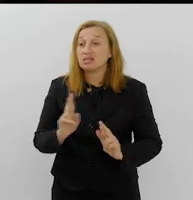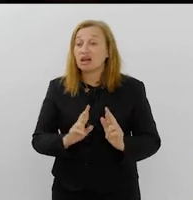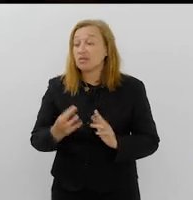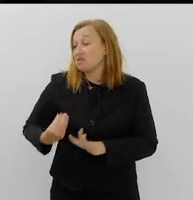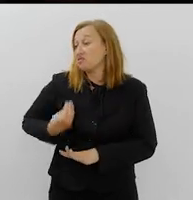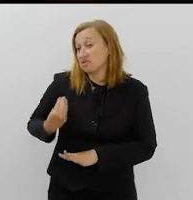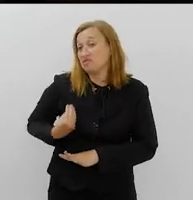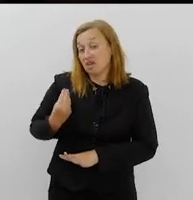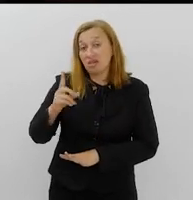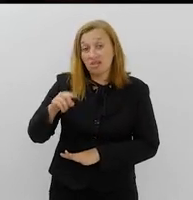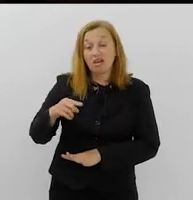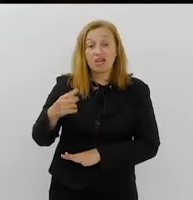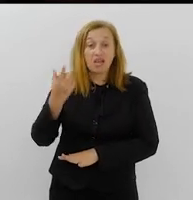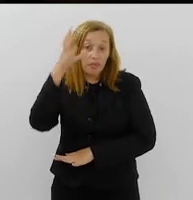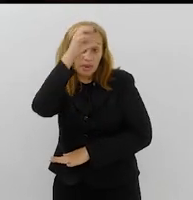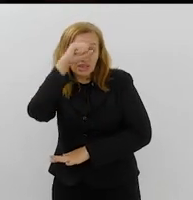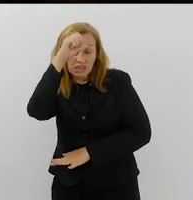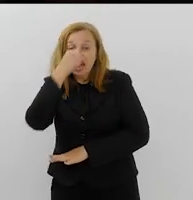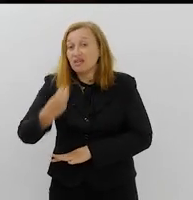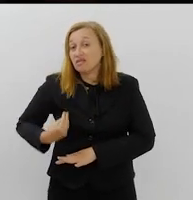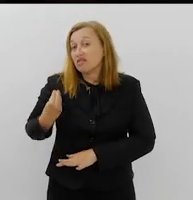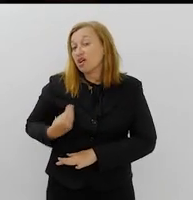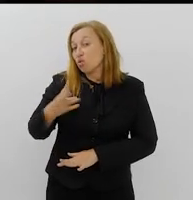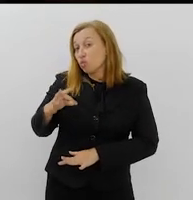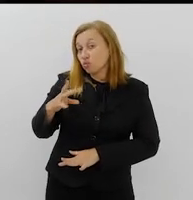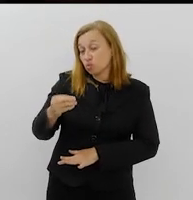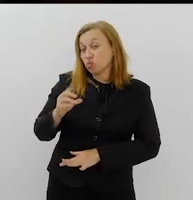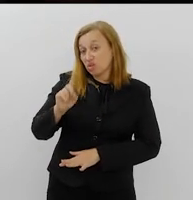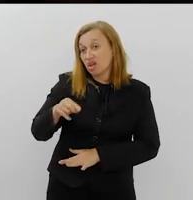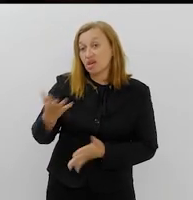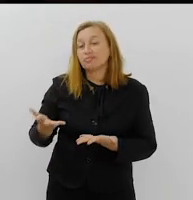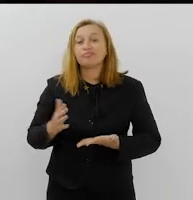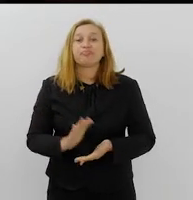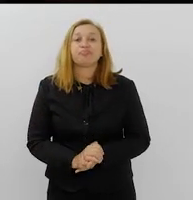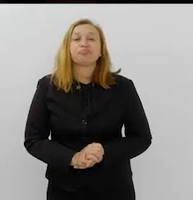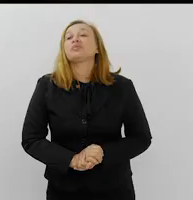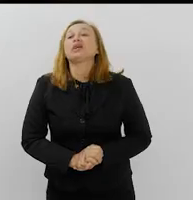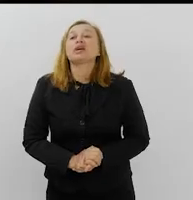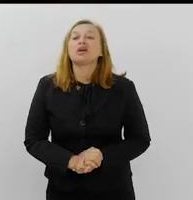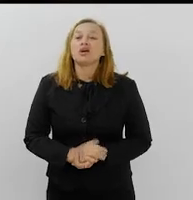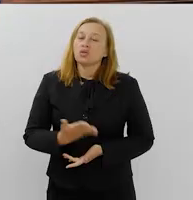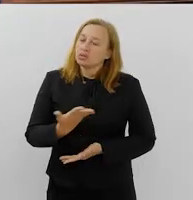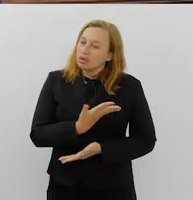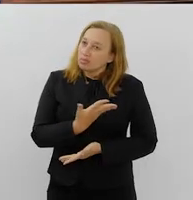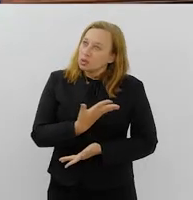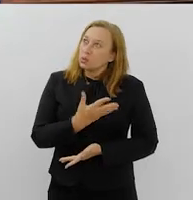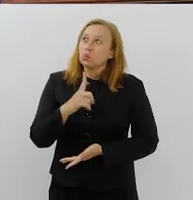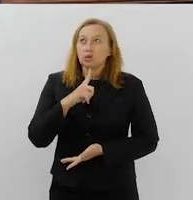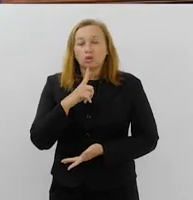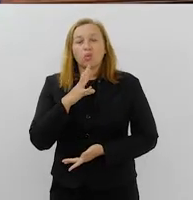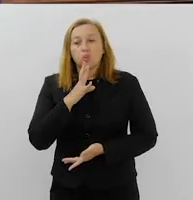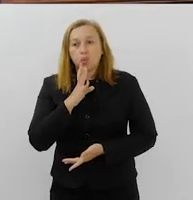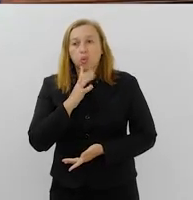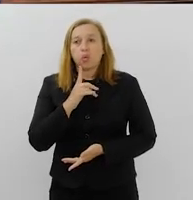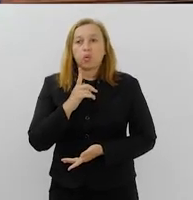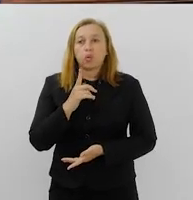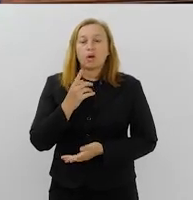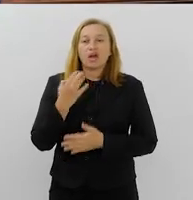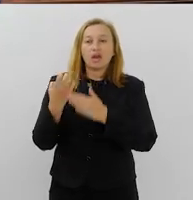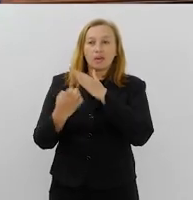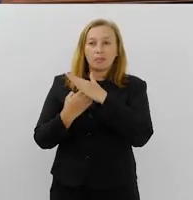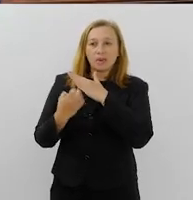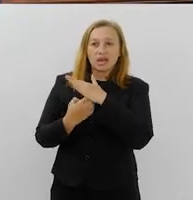relacionamentos, viver, né? Que a gente tem que aprender a viver com tudo isso. Assim, dos amigos que eu tenho, que eu